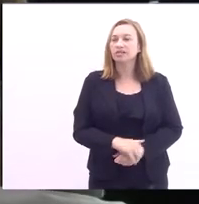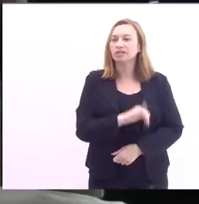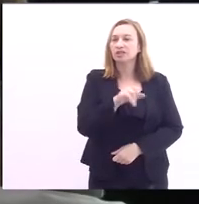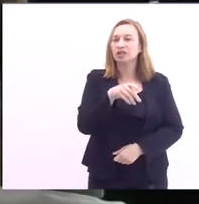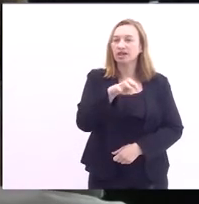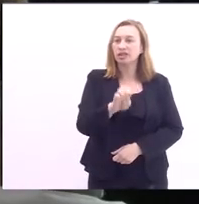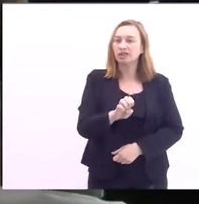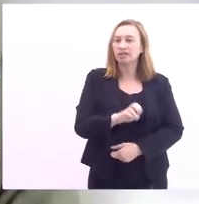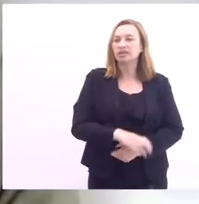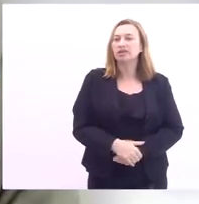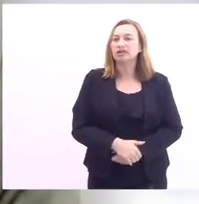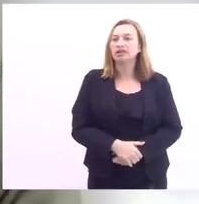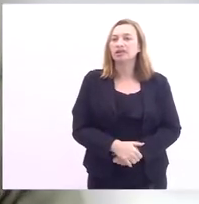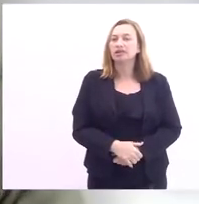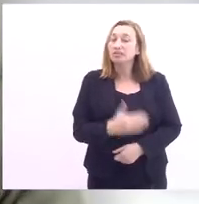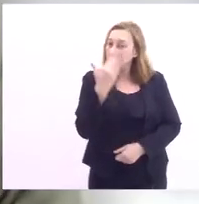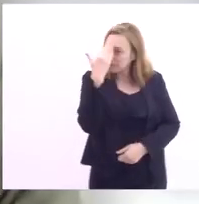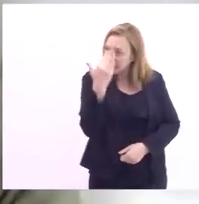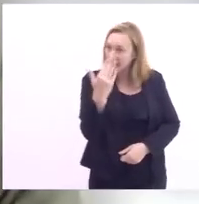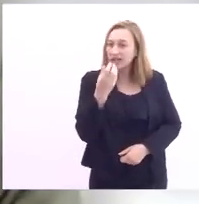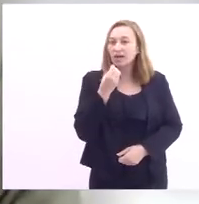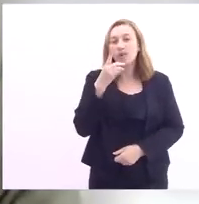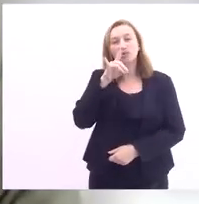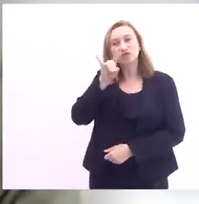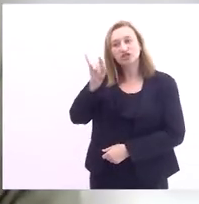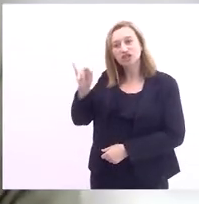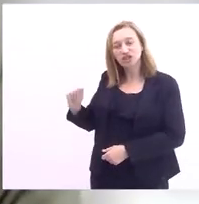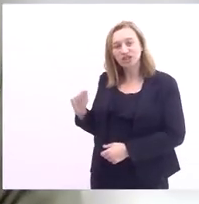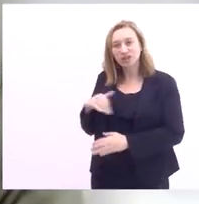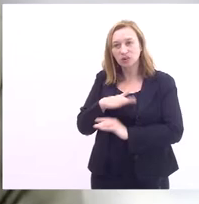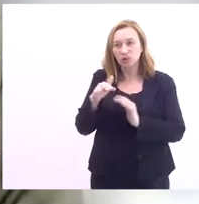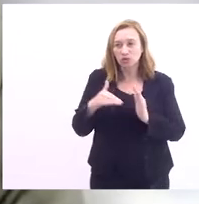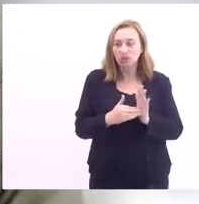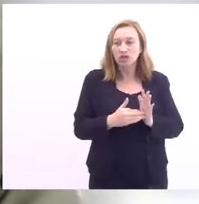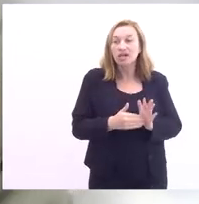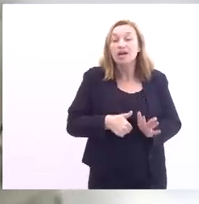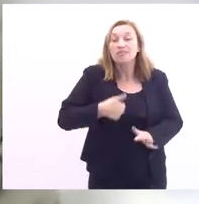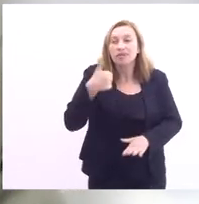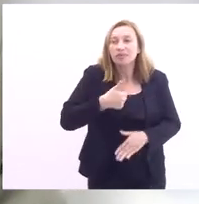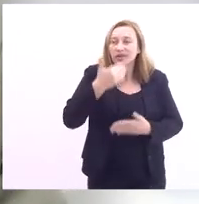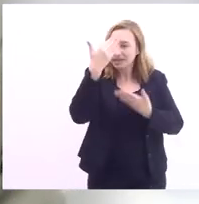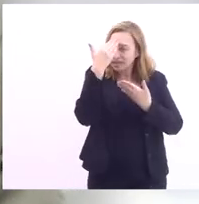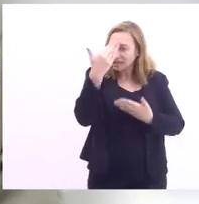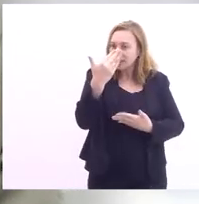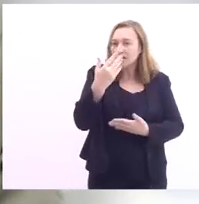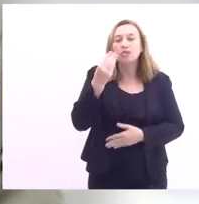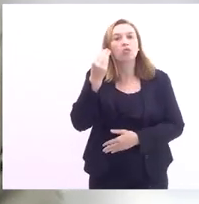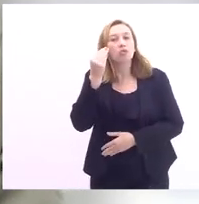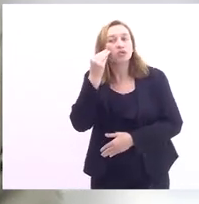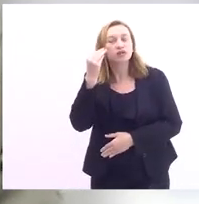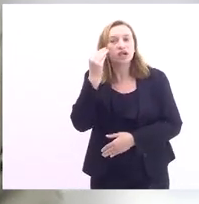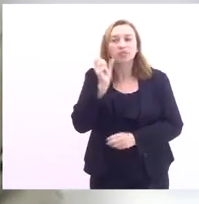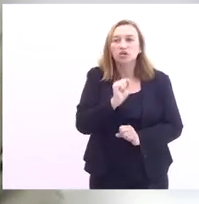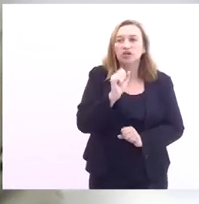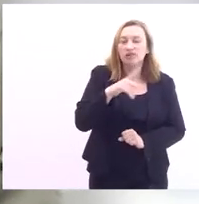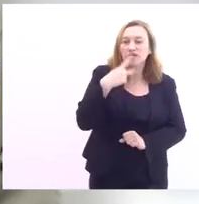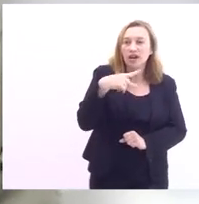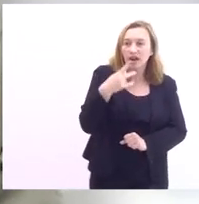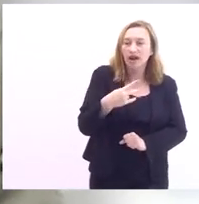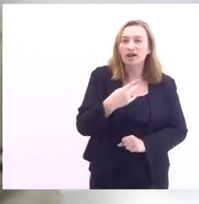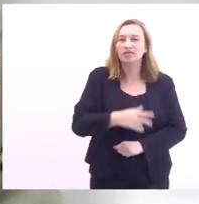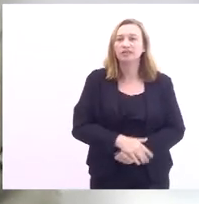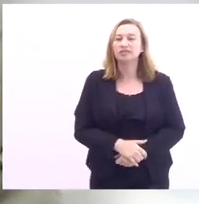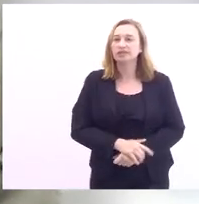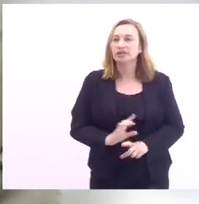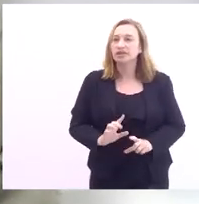Godoy. Obrigada, bom dia a todos. Primeiro, agradecer pela oportunidade de poder participar e expor também